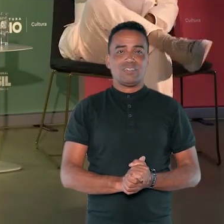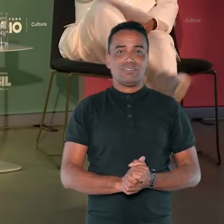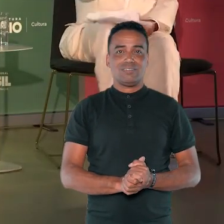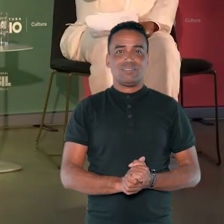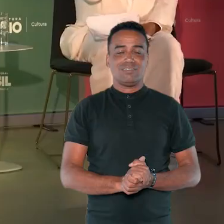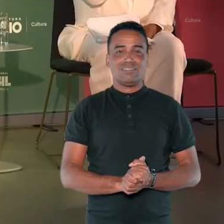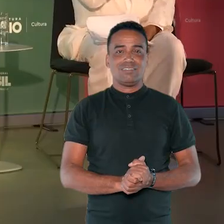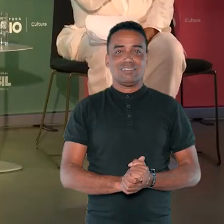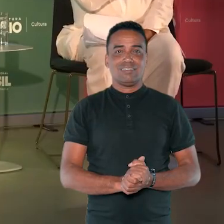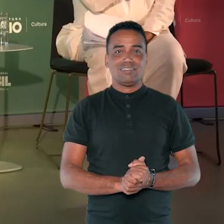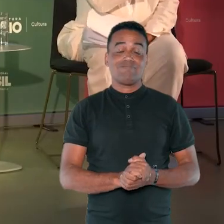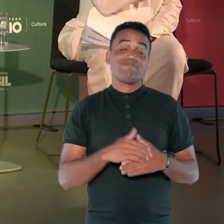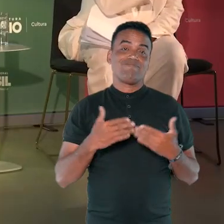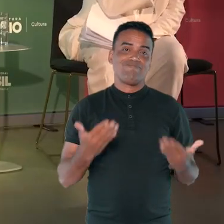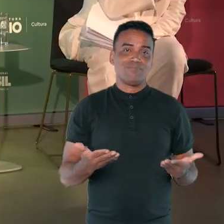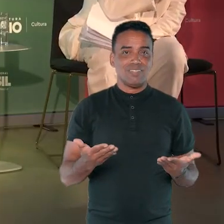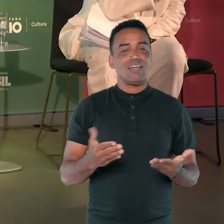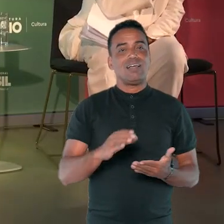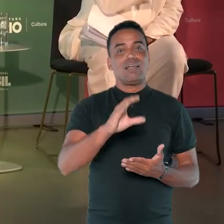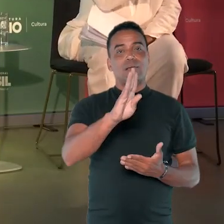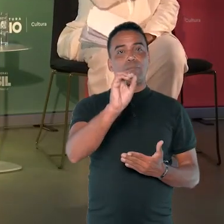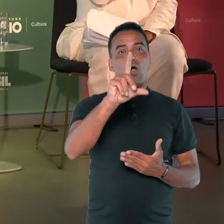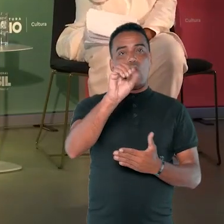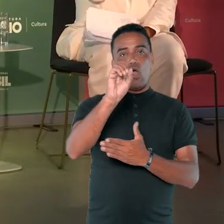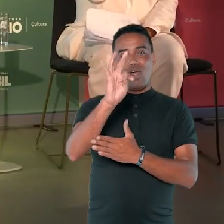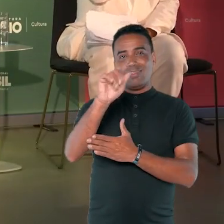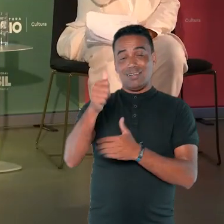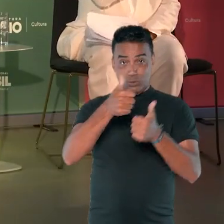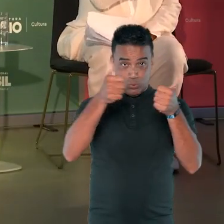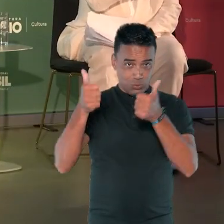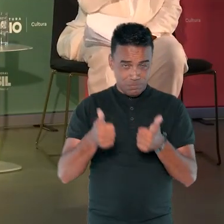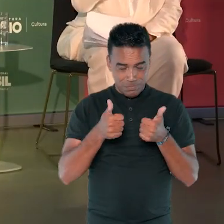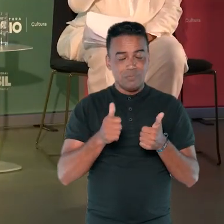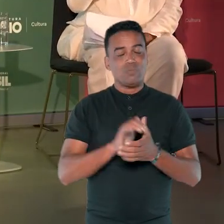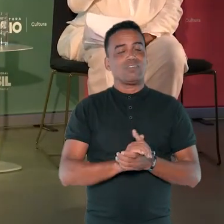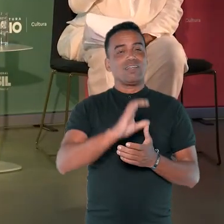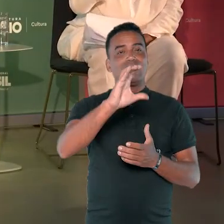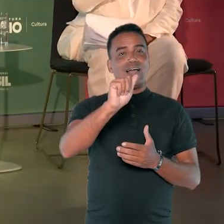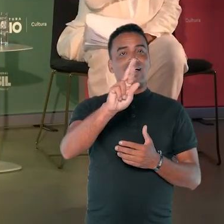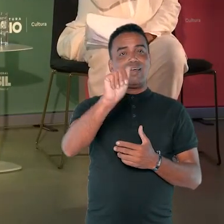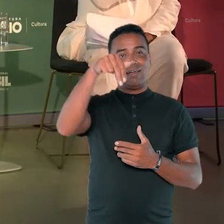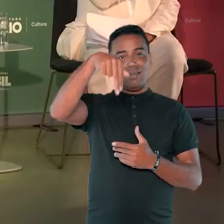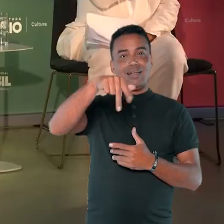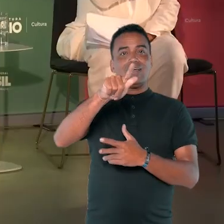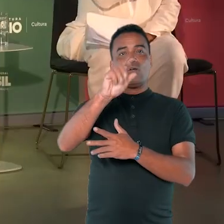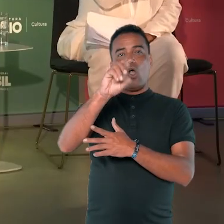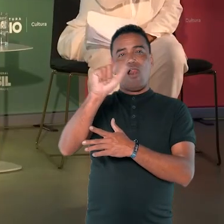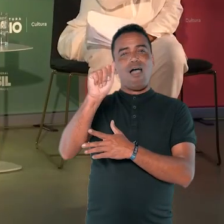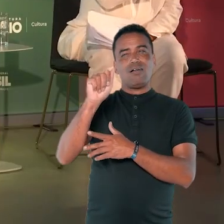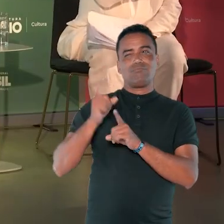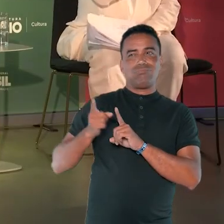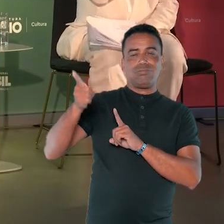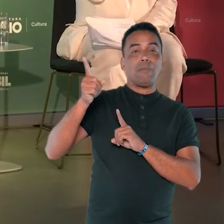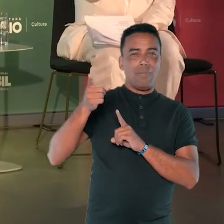Sobrou para mim. E aí, Bolota, como você está? Tudo bem? Veio lá de Carangola para prestigiar a